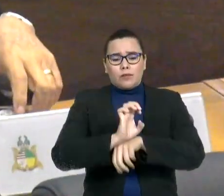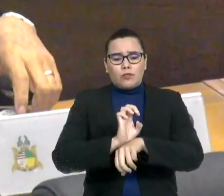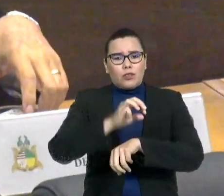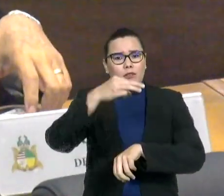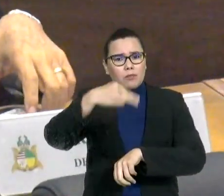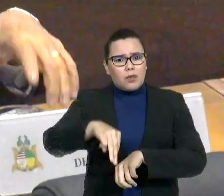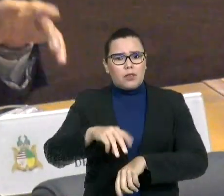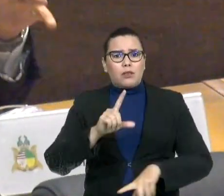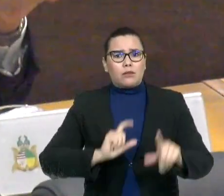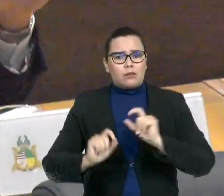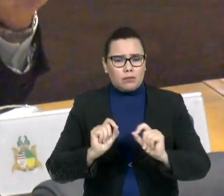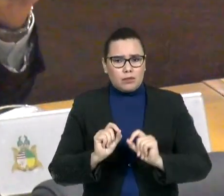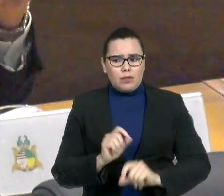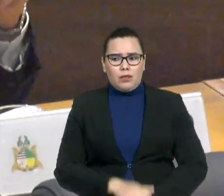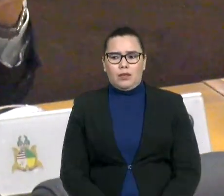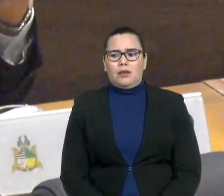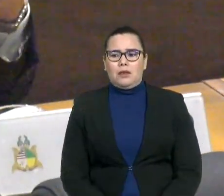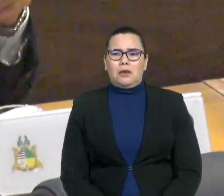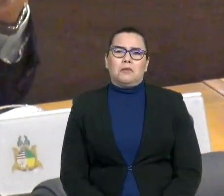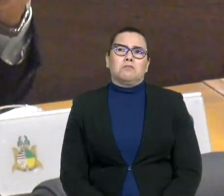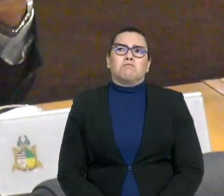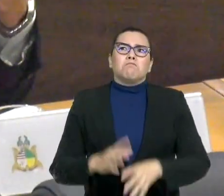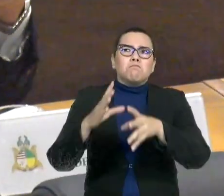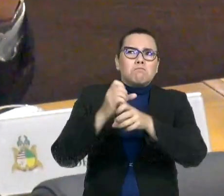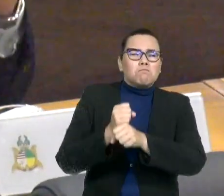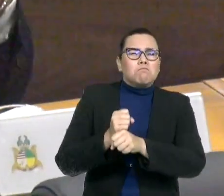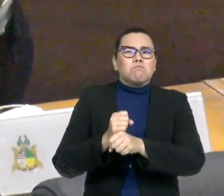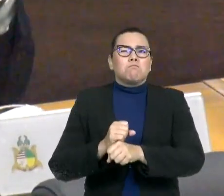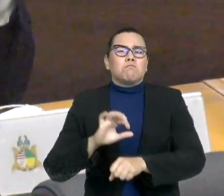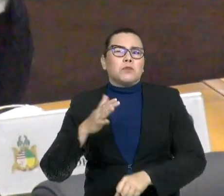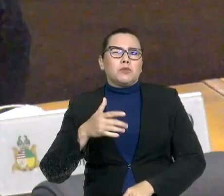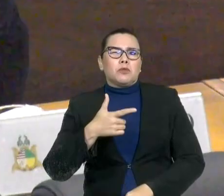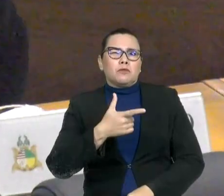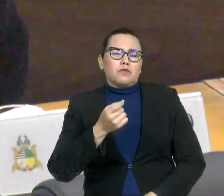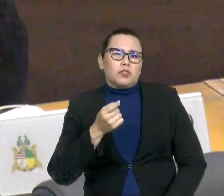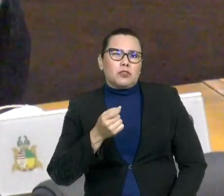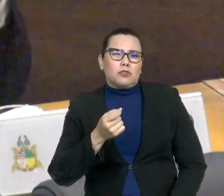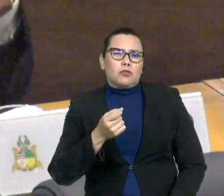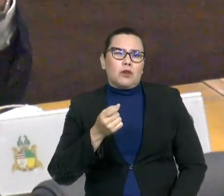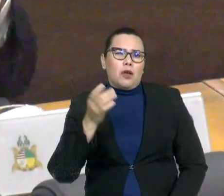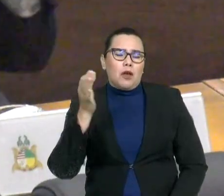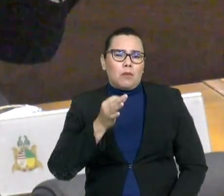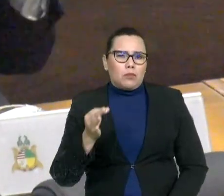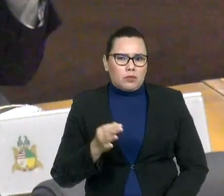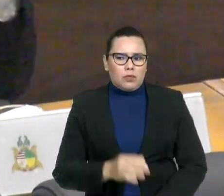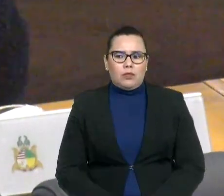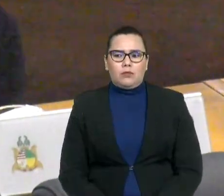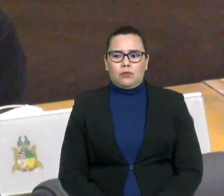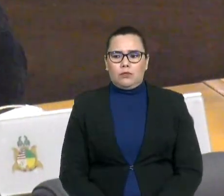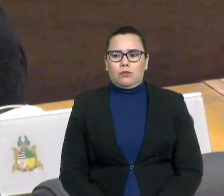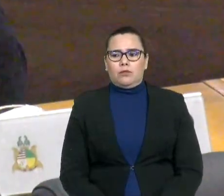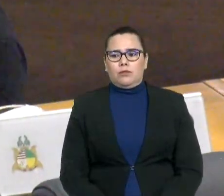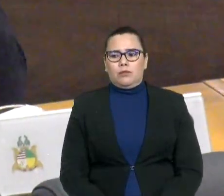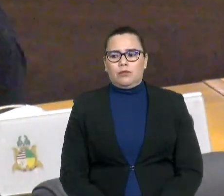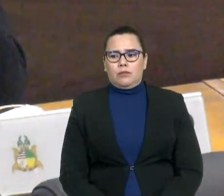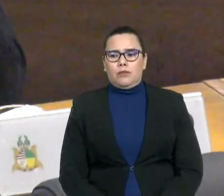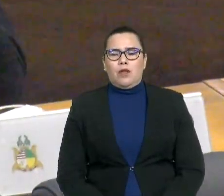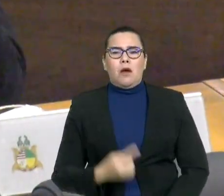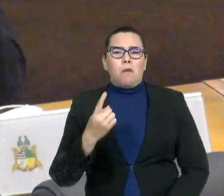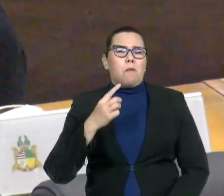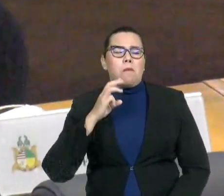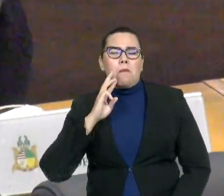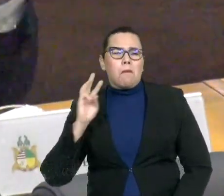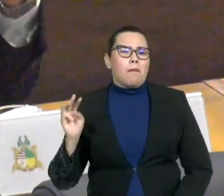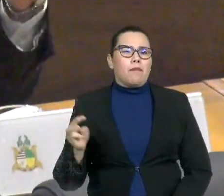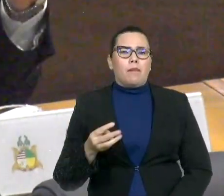que nós temos algo em torno de 20%, 1 milhão e pouco de habitantes aqui na ilha de São Luís.